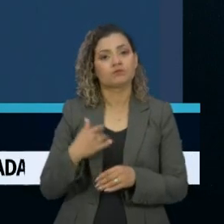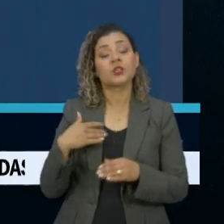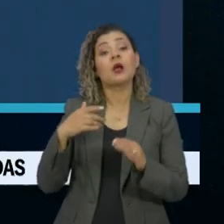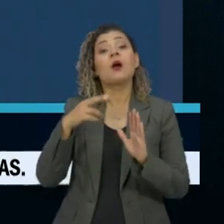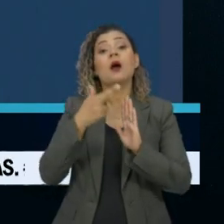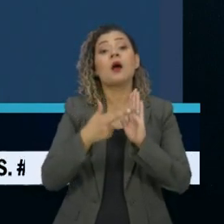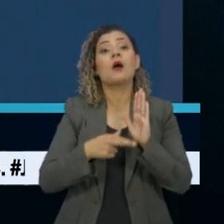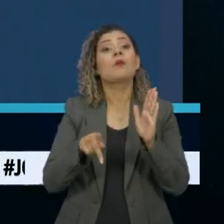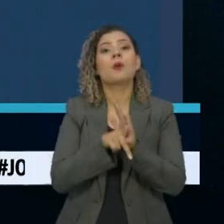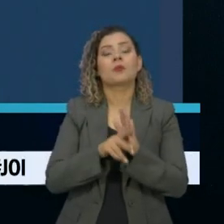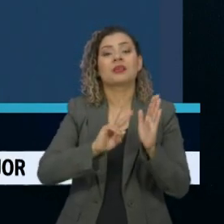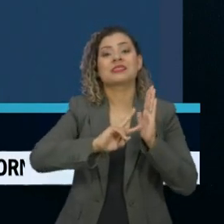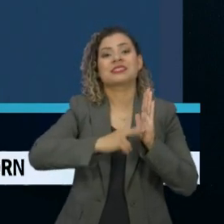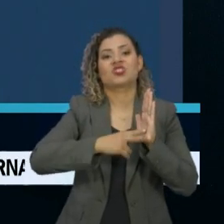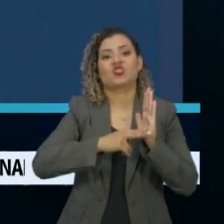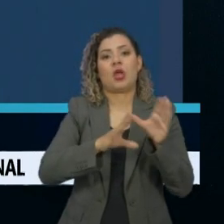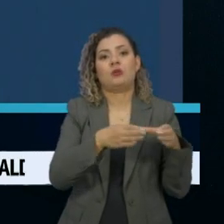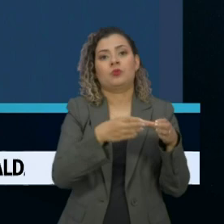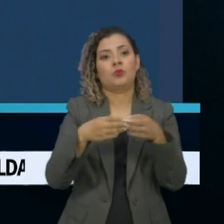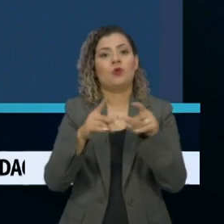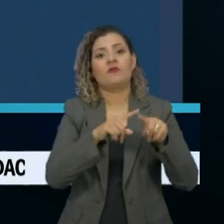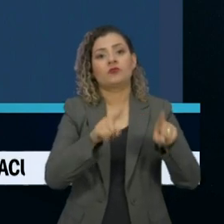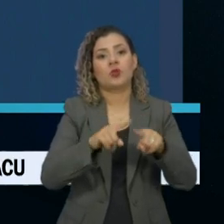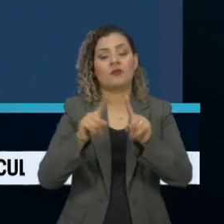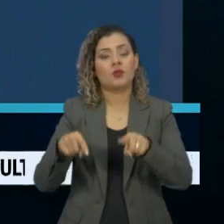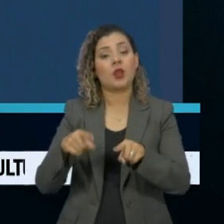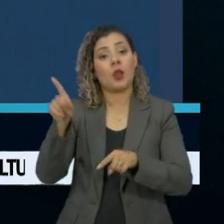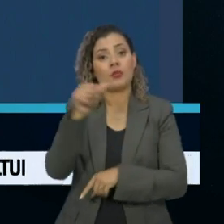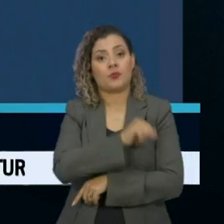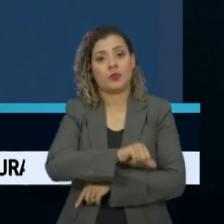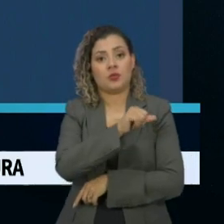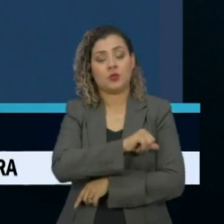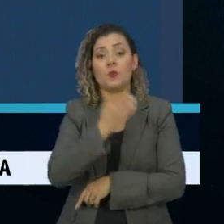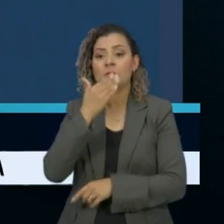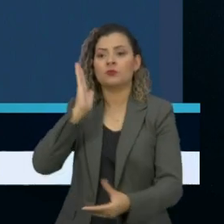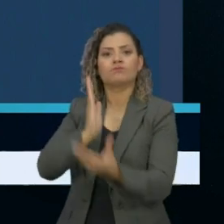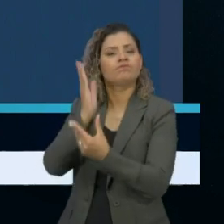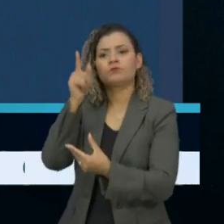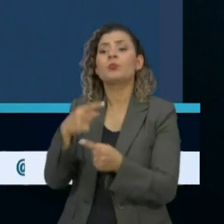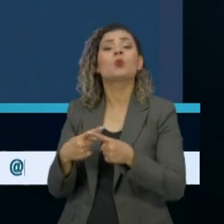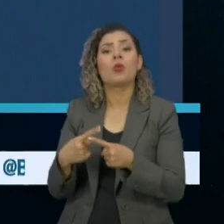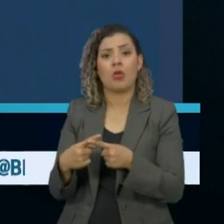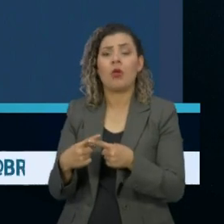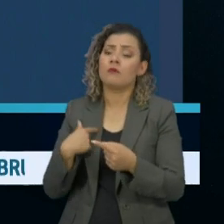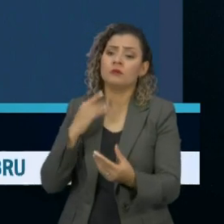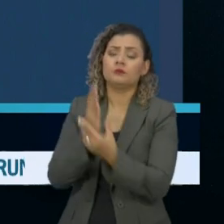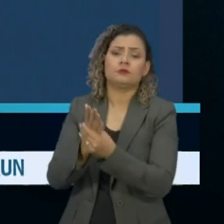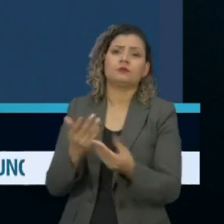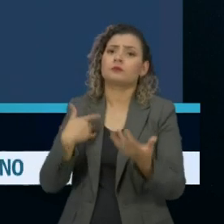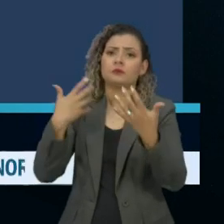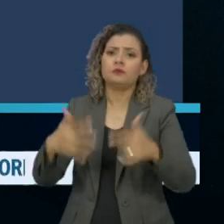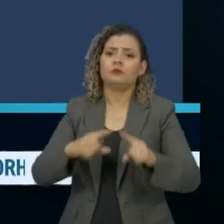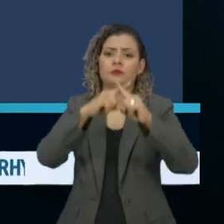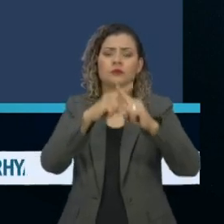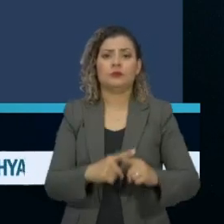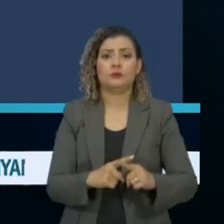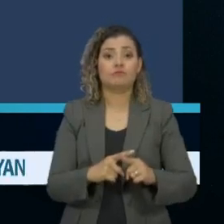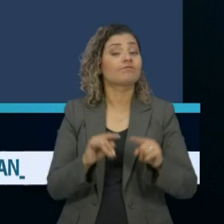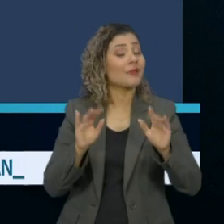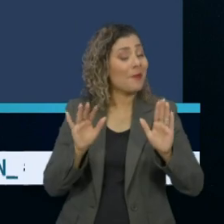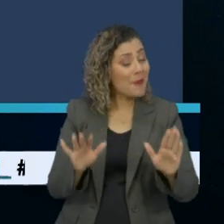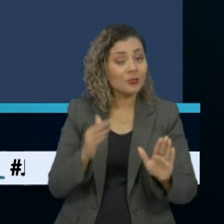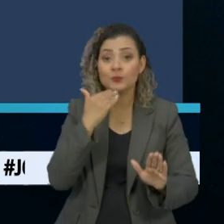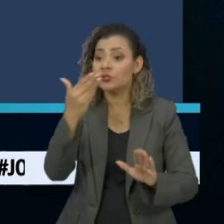pedido do Sindiclubes, o Sindicato dos Funcionários de Clubes do Rio, que entrou na justiça com uma ação civil pública. Ele pedia